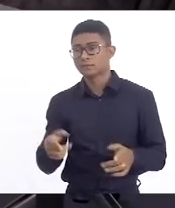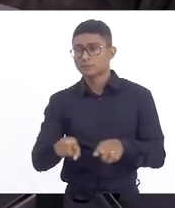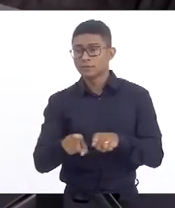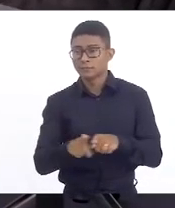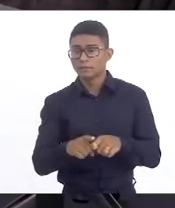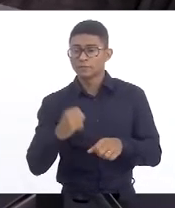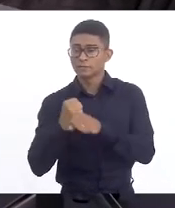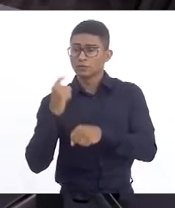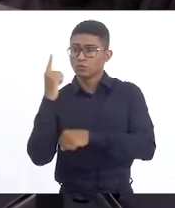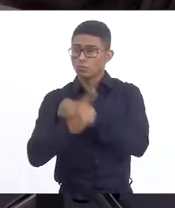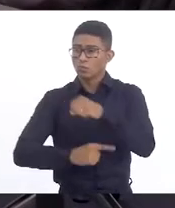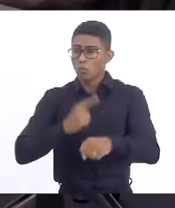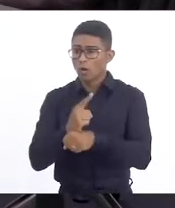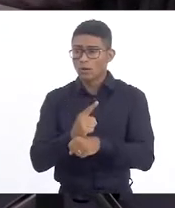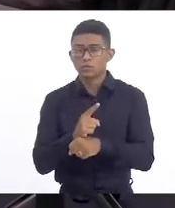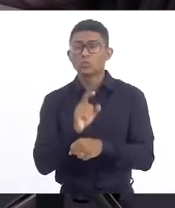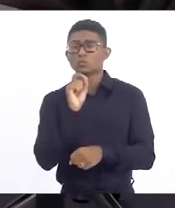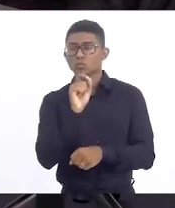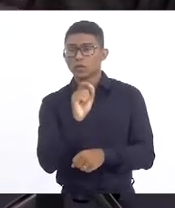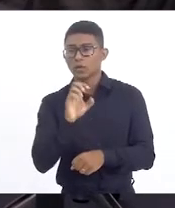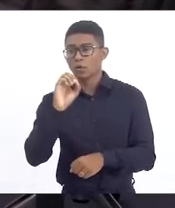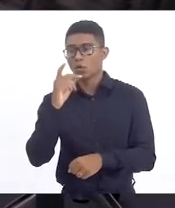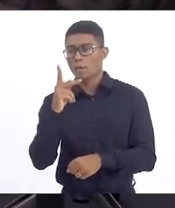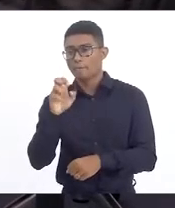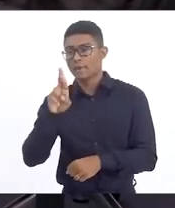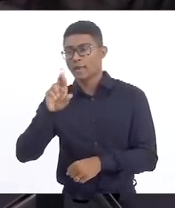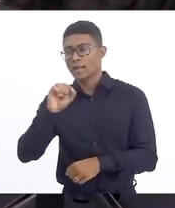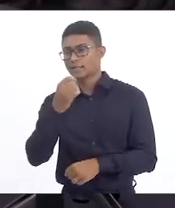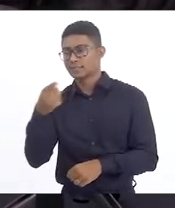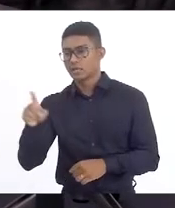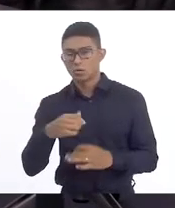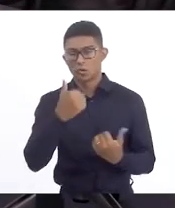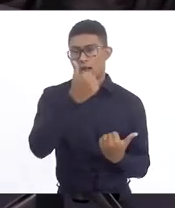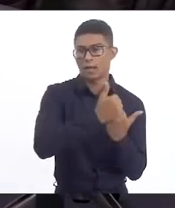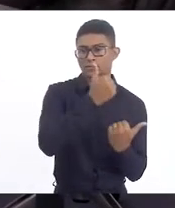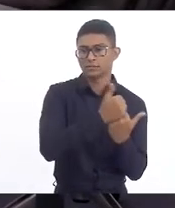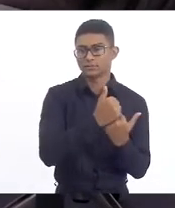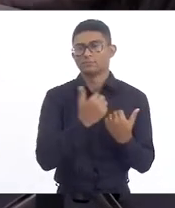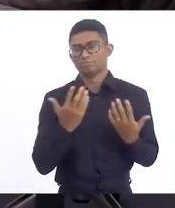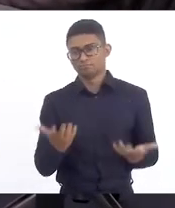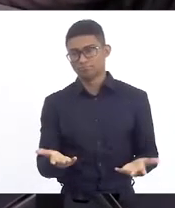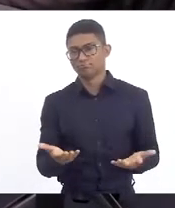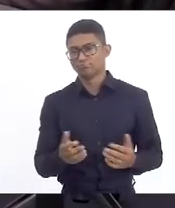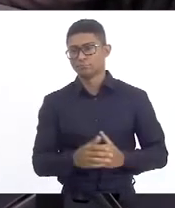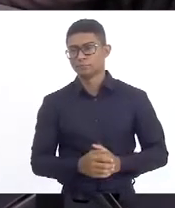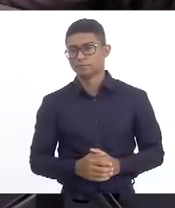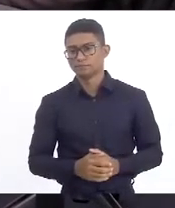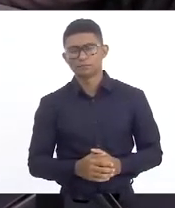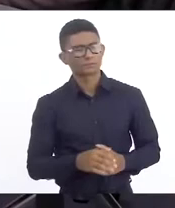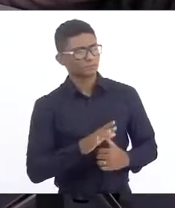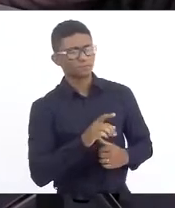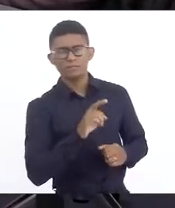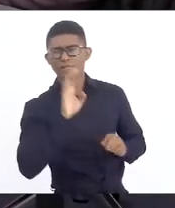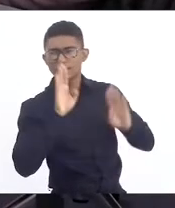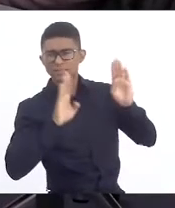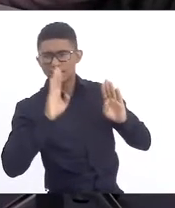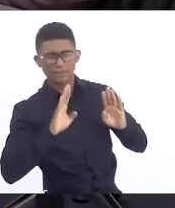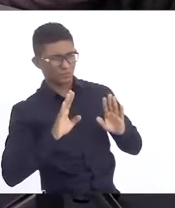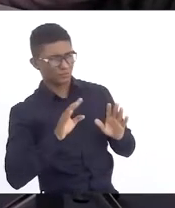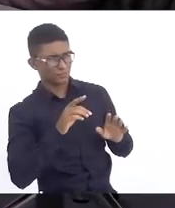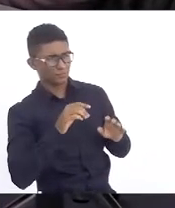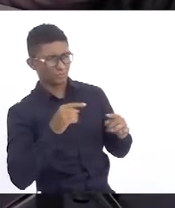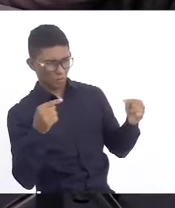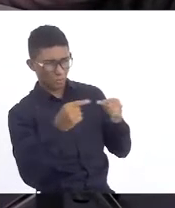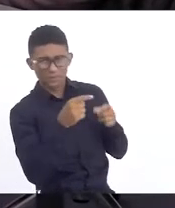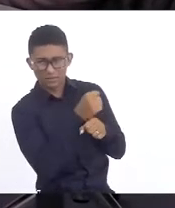operação assistida, que é uma obrigação contratual ter uma operação assistida de uma obra dessa, em função dos equipamentos. A licitação está nesses 3 anos ou não? Só 3 anos de